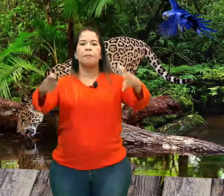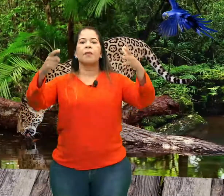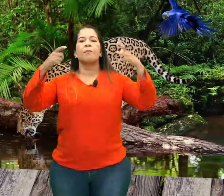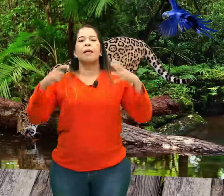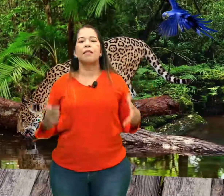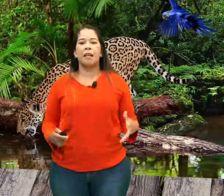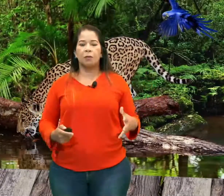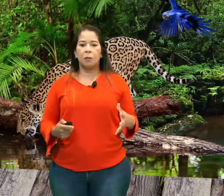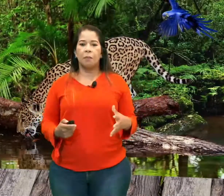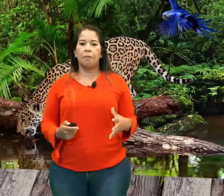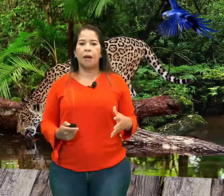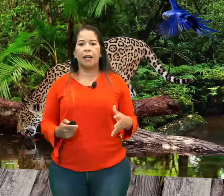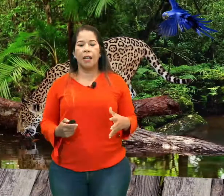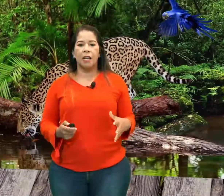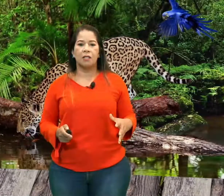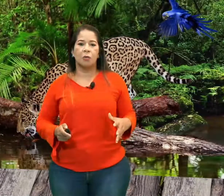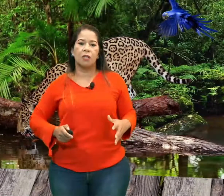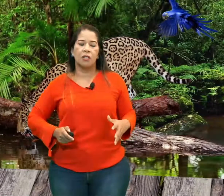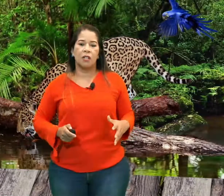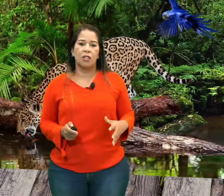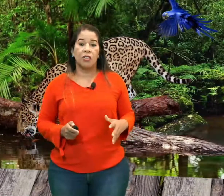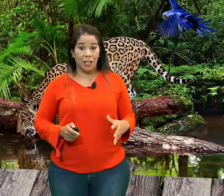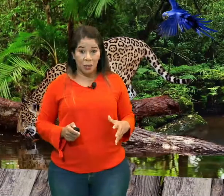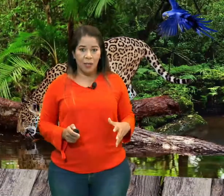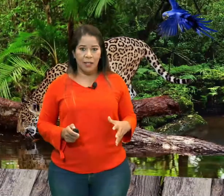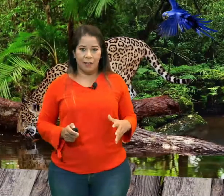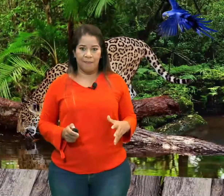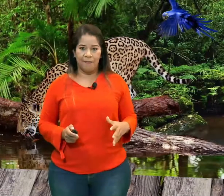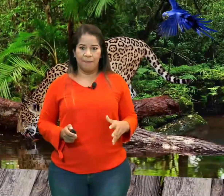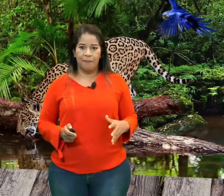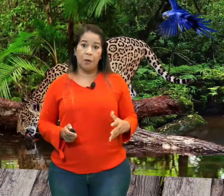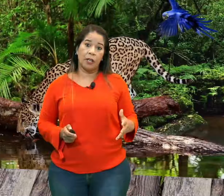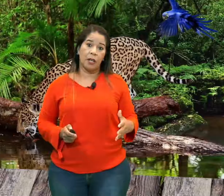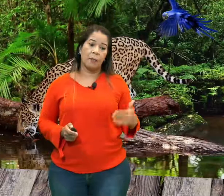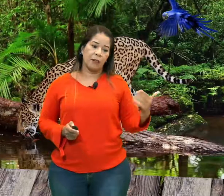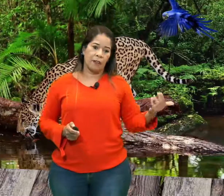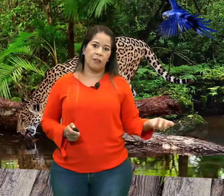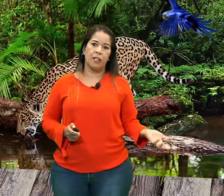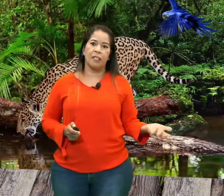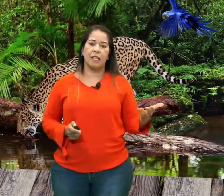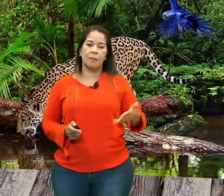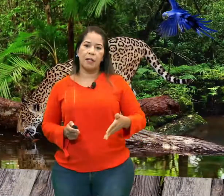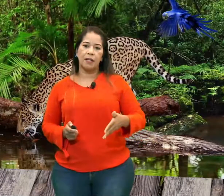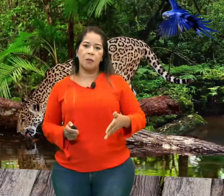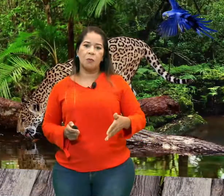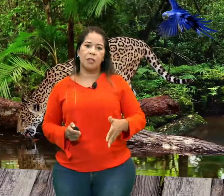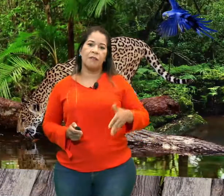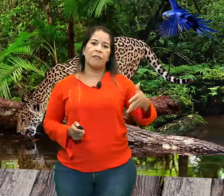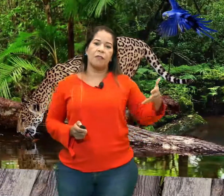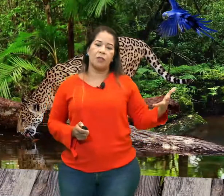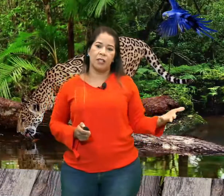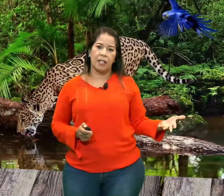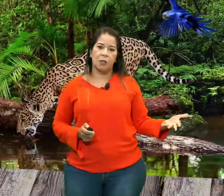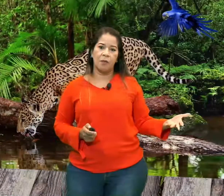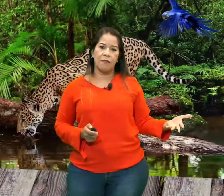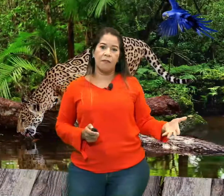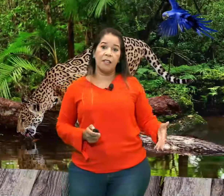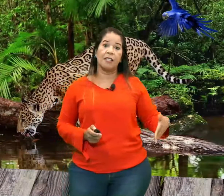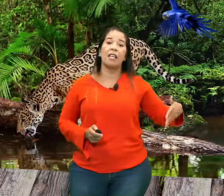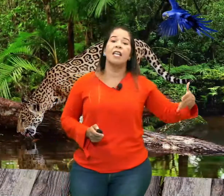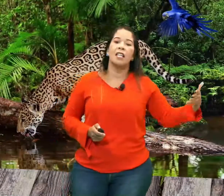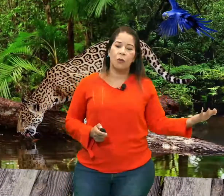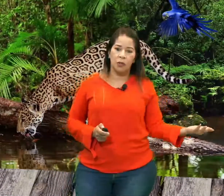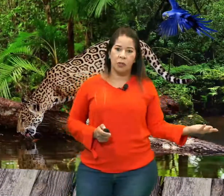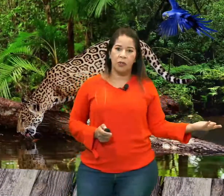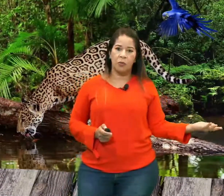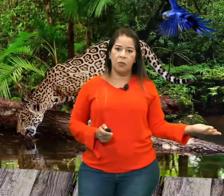é passado para as outras gerações. Por quê? Porque favorece a adaptação, que vai favorecer a